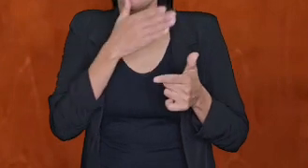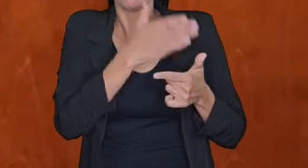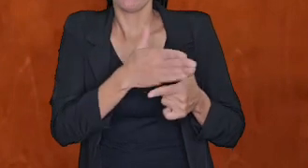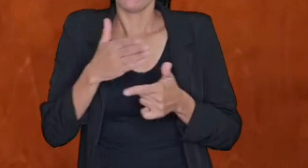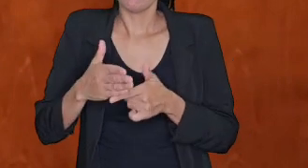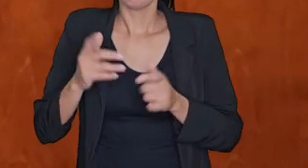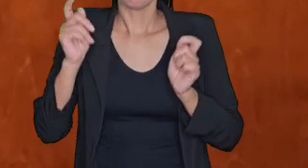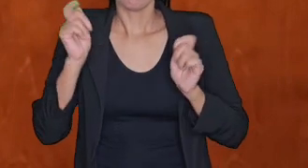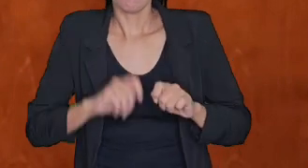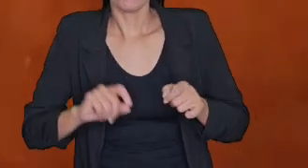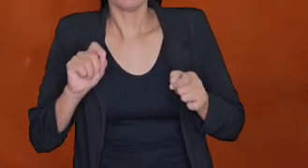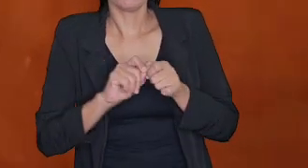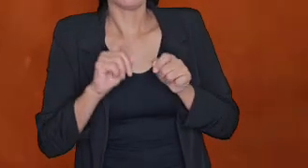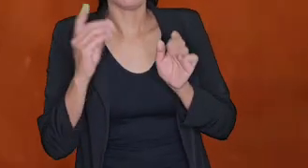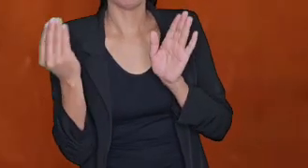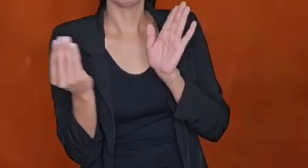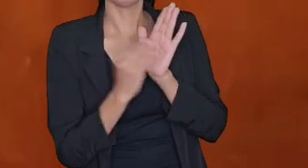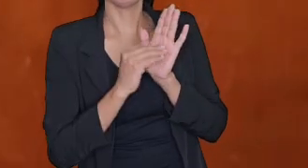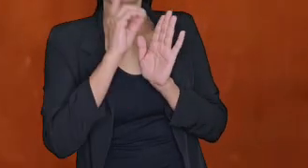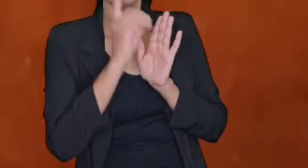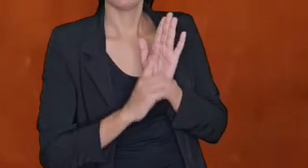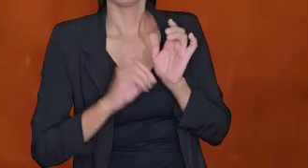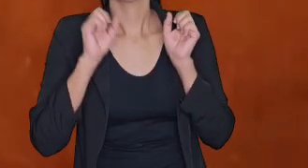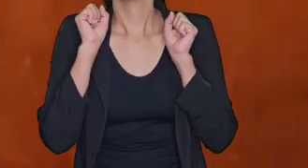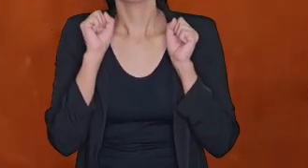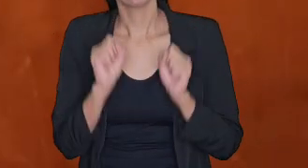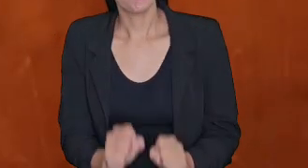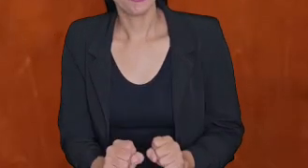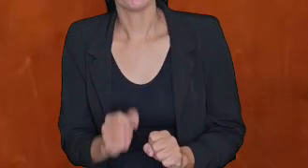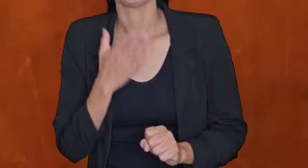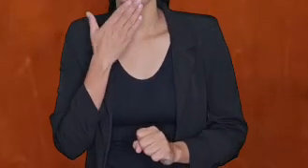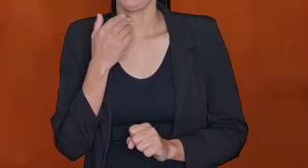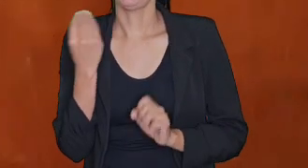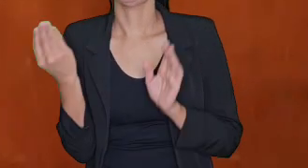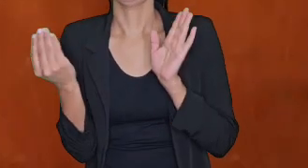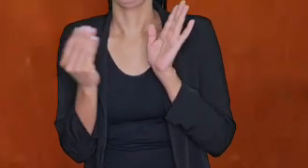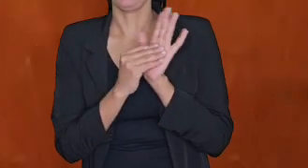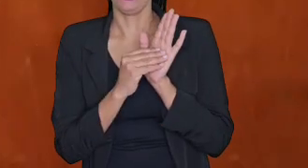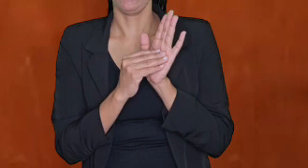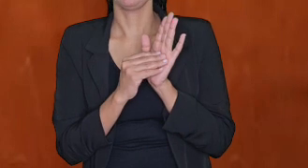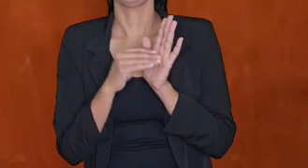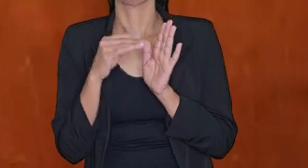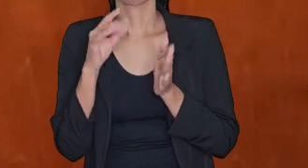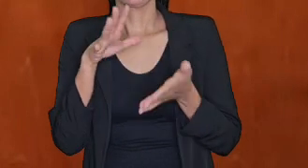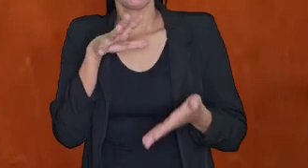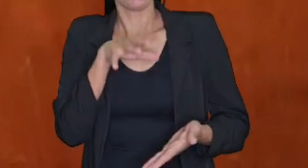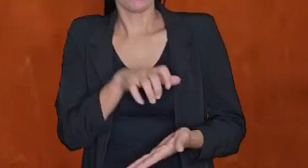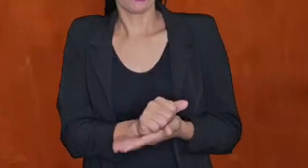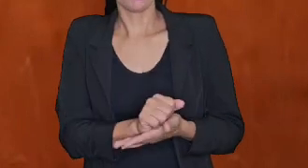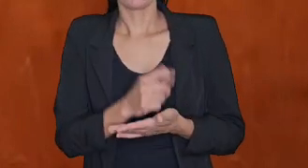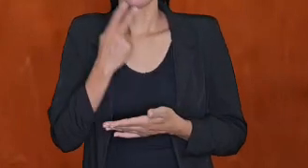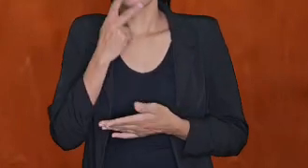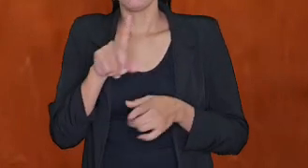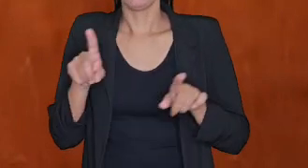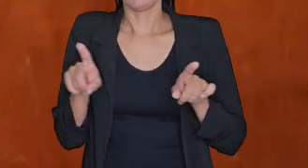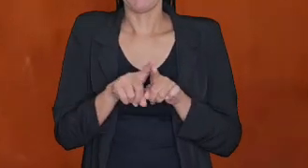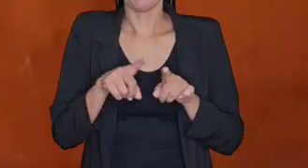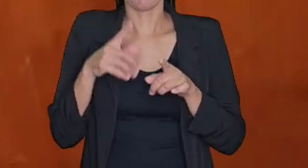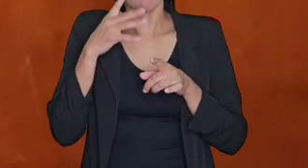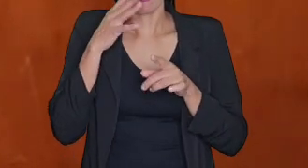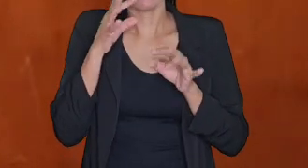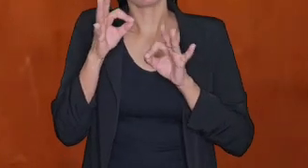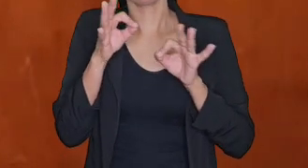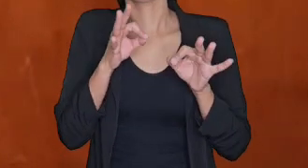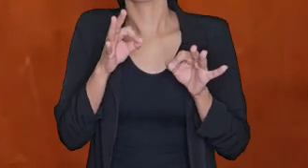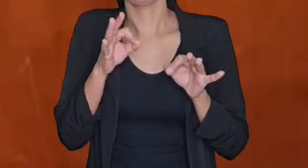do exterior. Mas, Hércules, eu posso fazer essa declaração? Pode e é preferível que faça. Repare o que eu